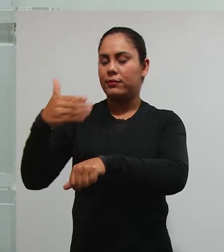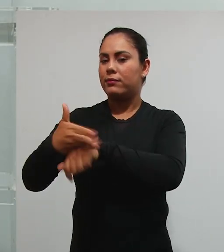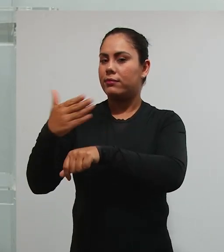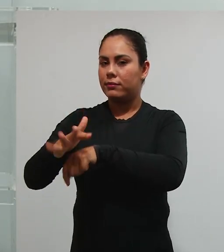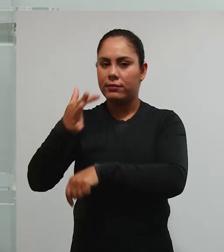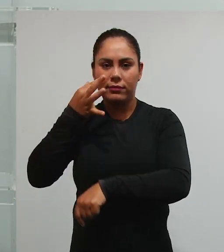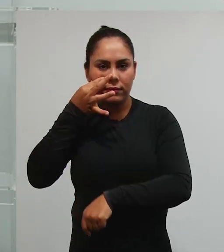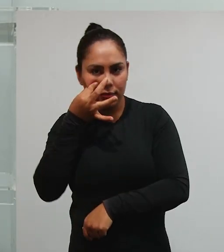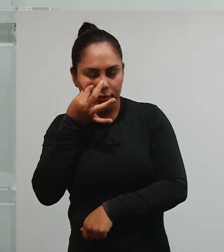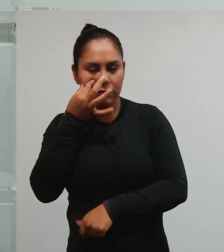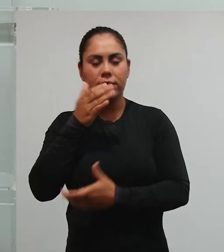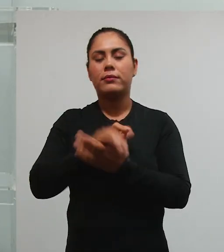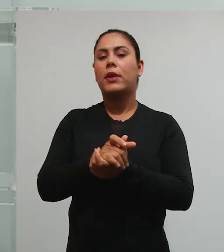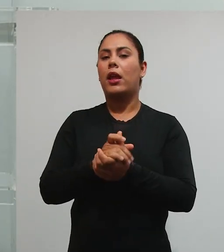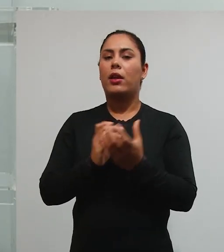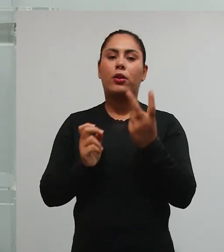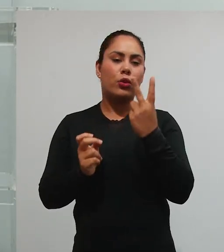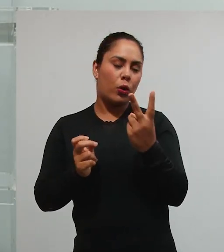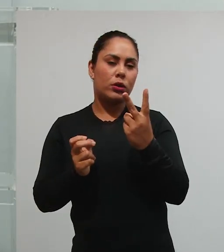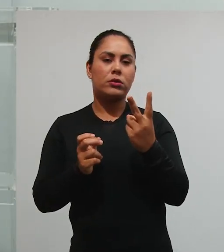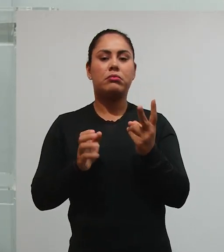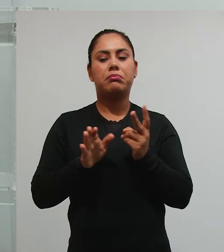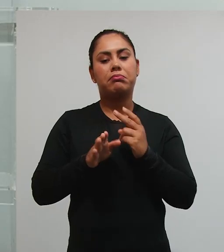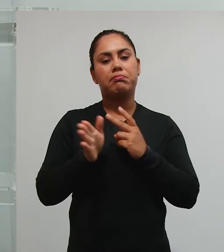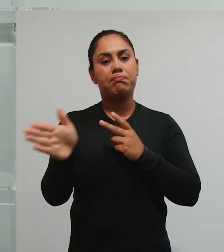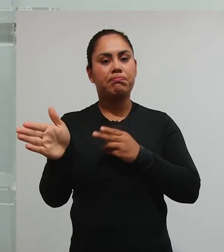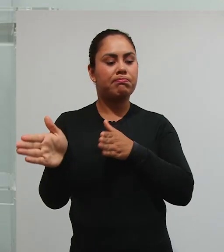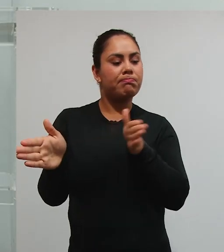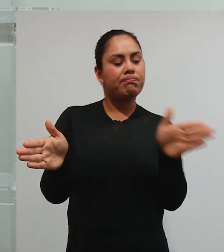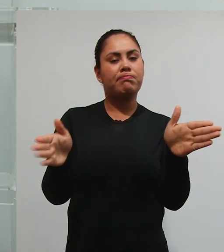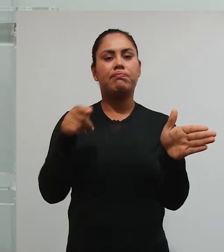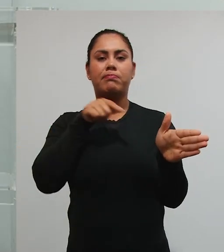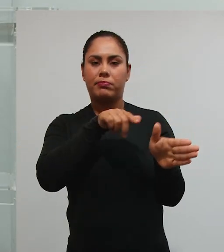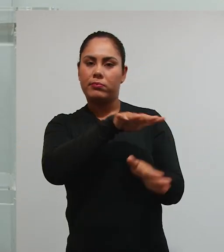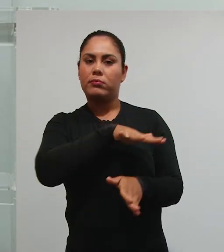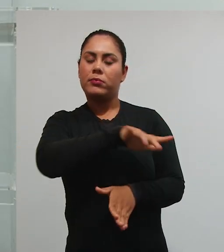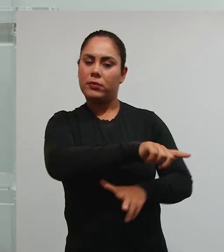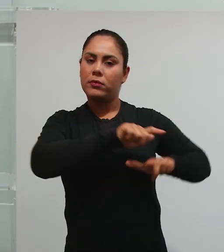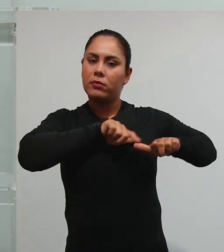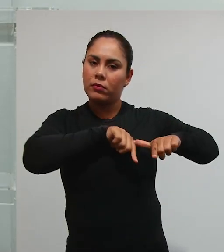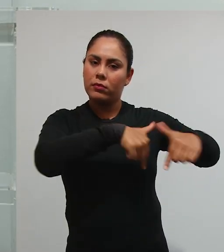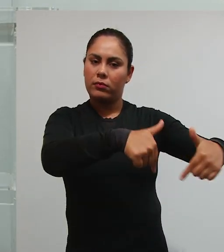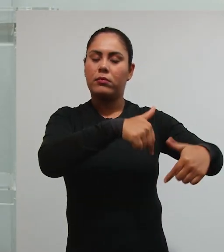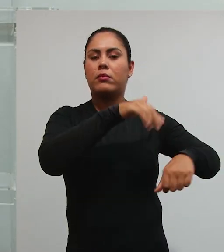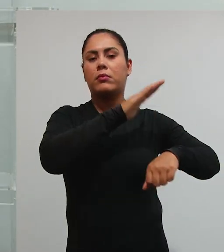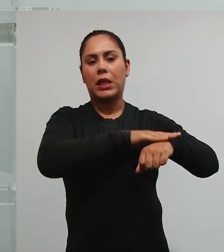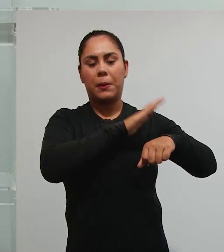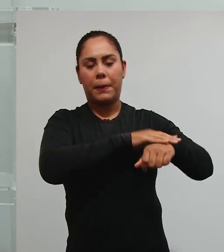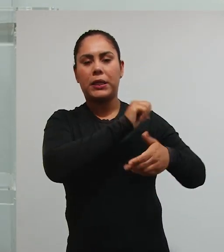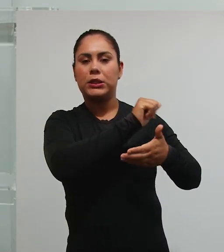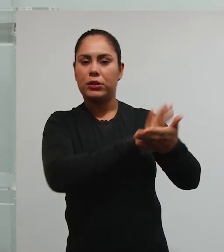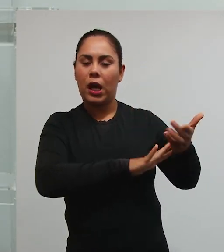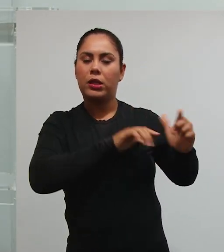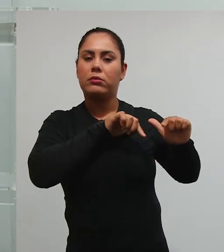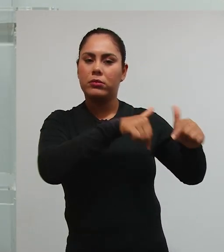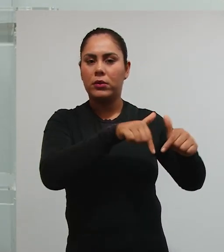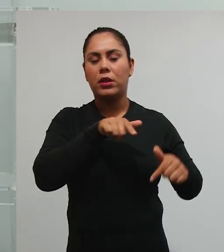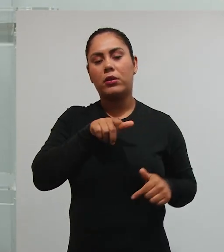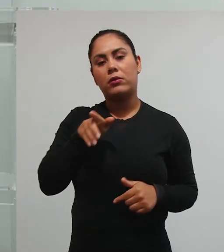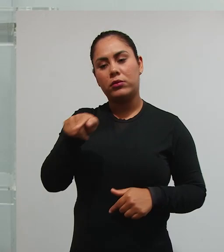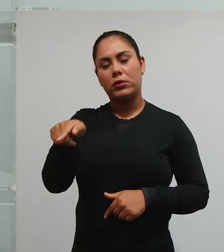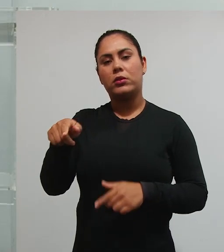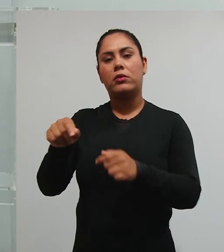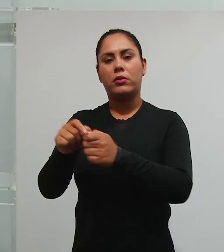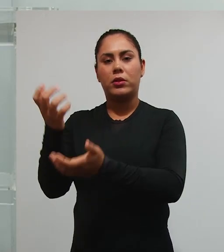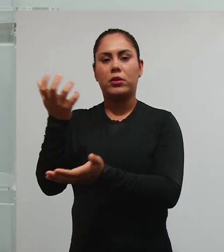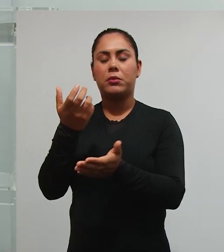as práticas, tá? Então, são 2 espaços, um em que vocês executam a atividade propriamente dita e